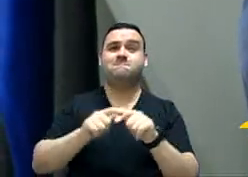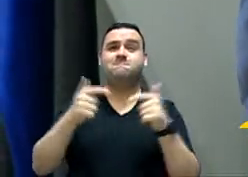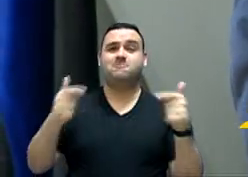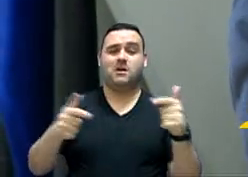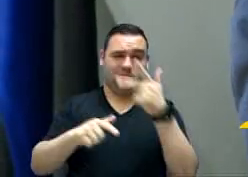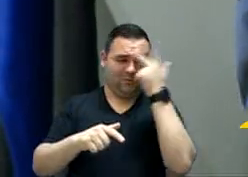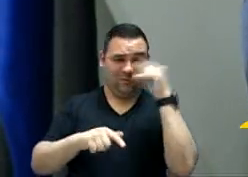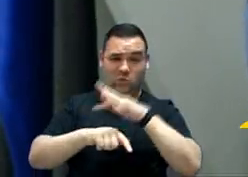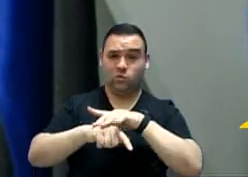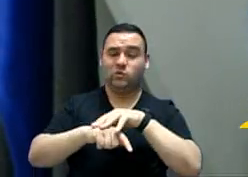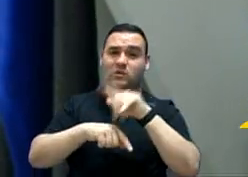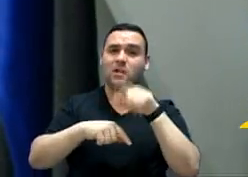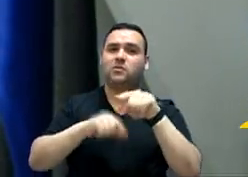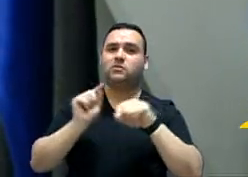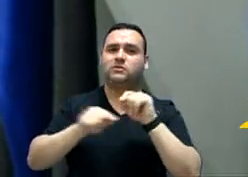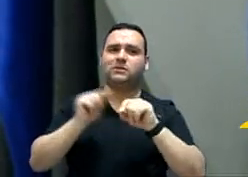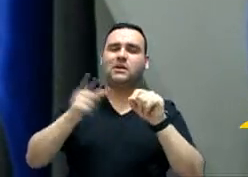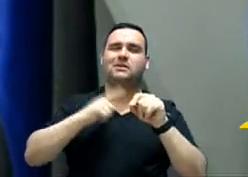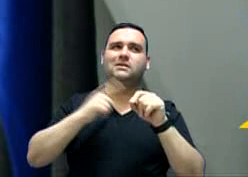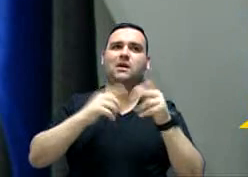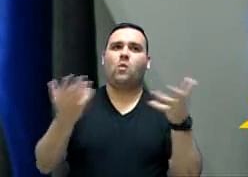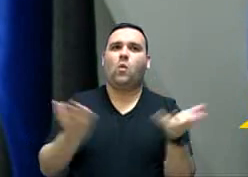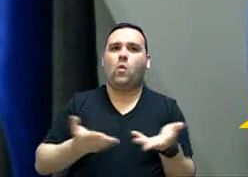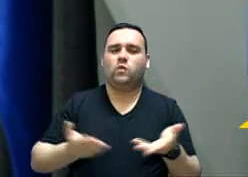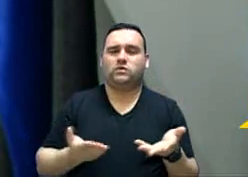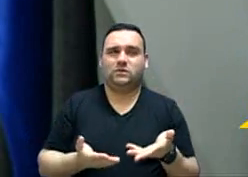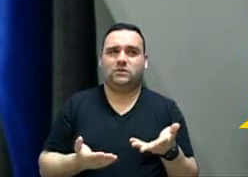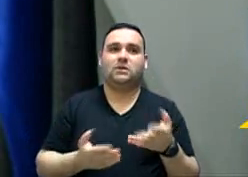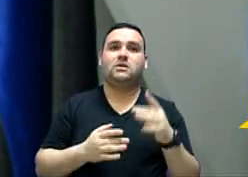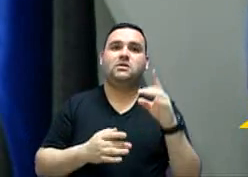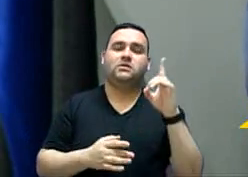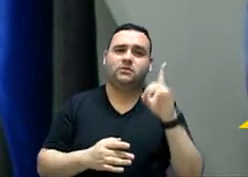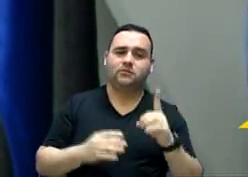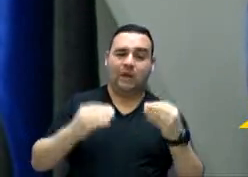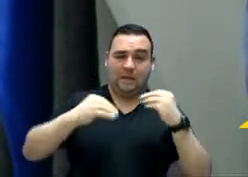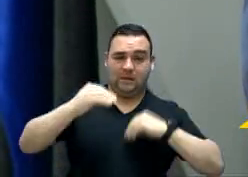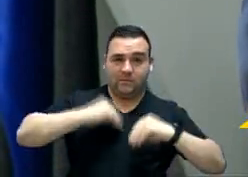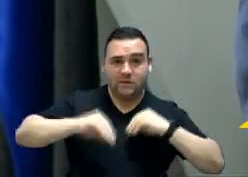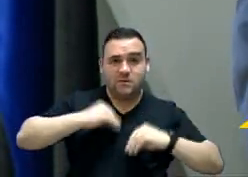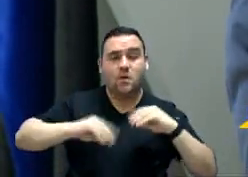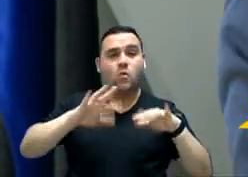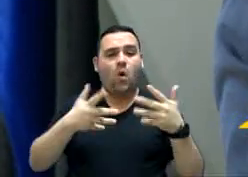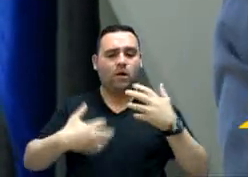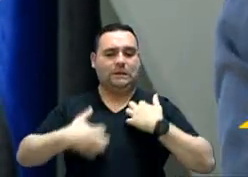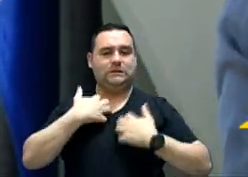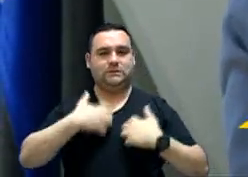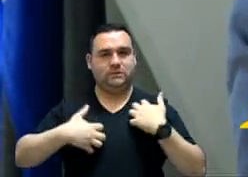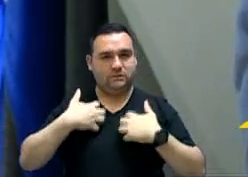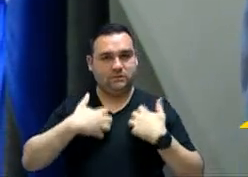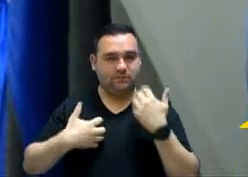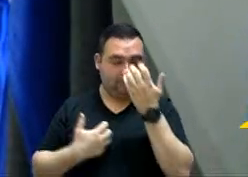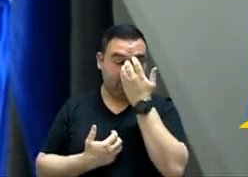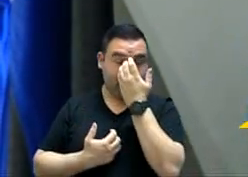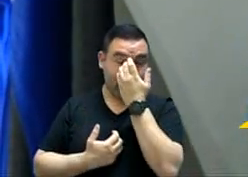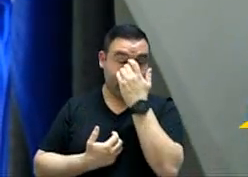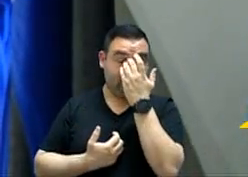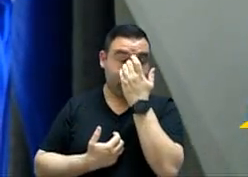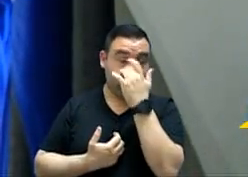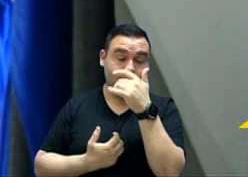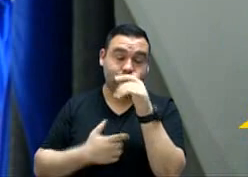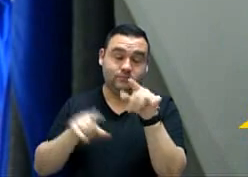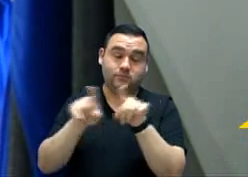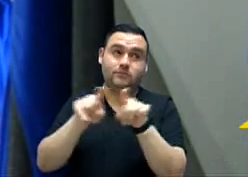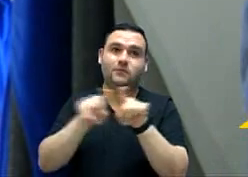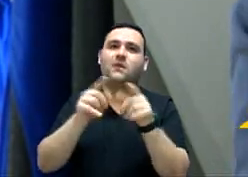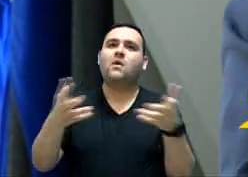dos pacientes estariam nos quadros hoje, depressão e transtorno de ansiedade. E nós temos